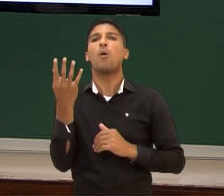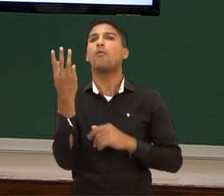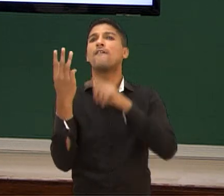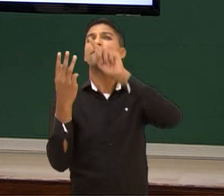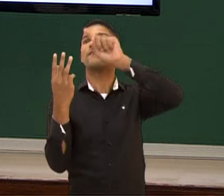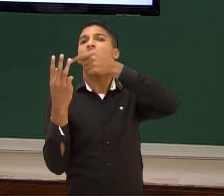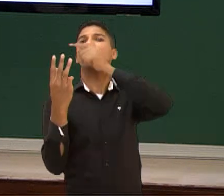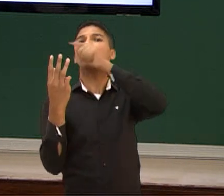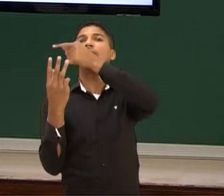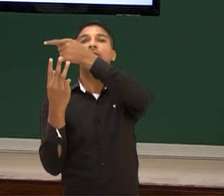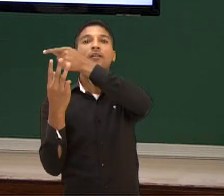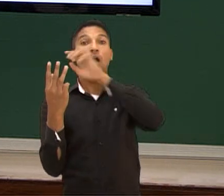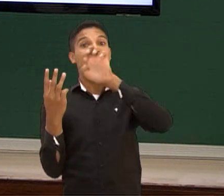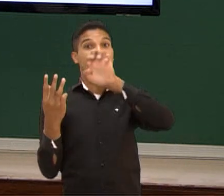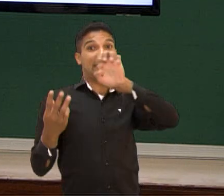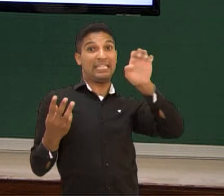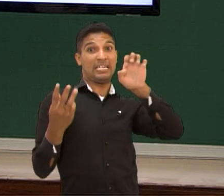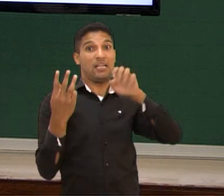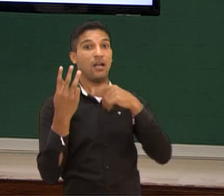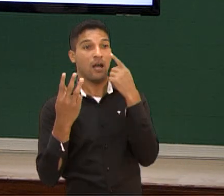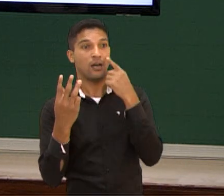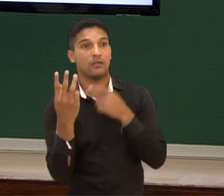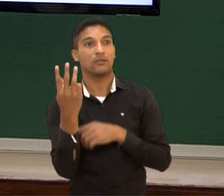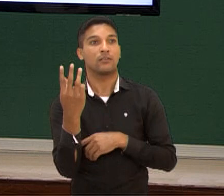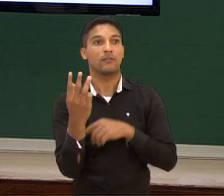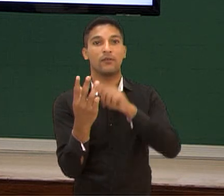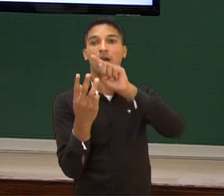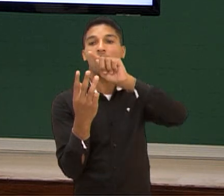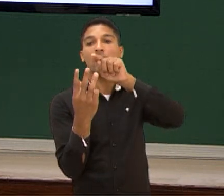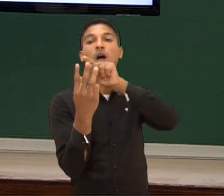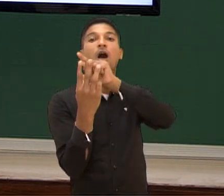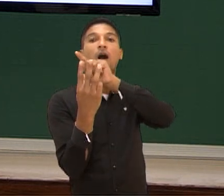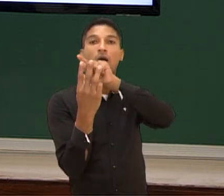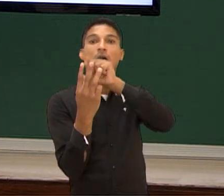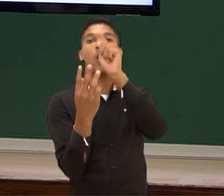mim é o quê? Esquerda. Então, uma, caminhei só